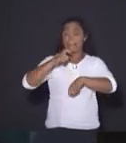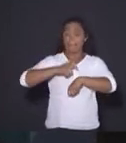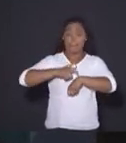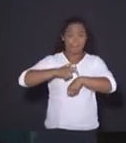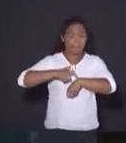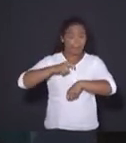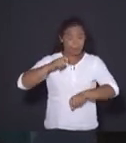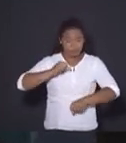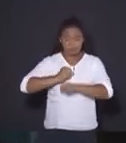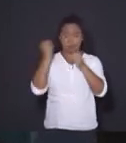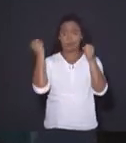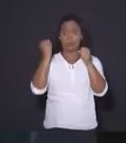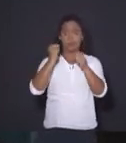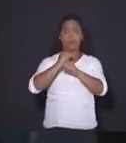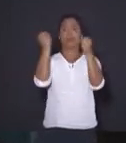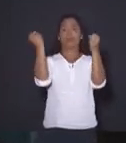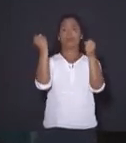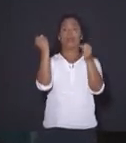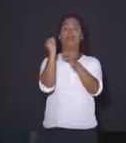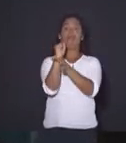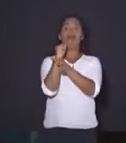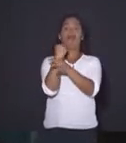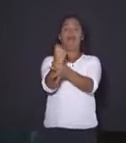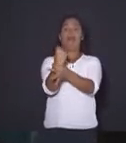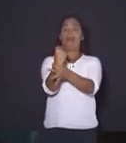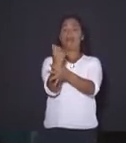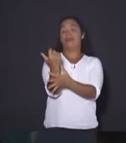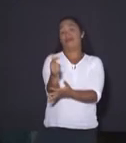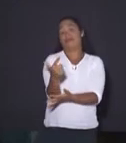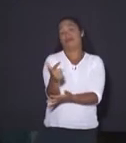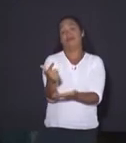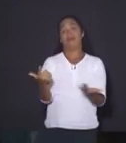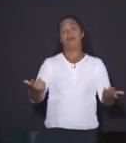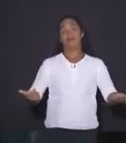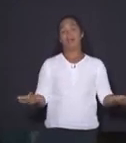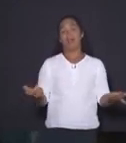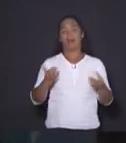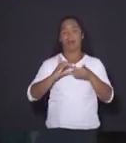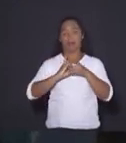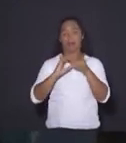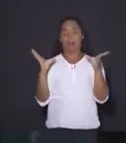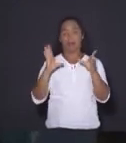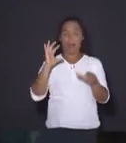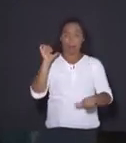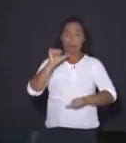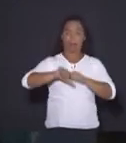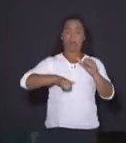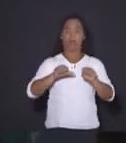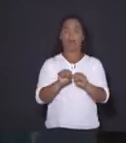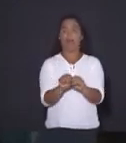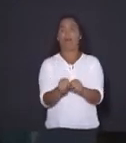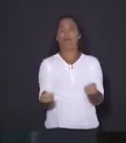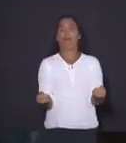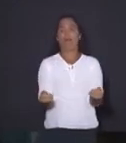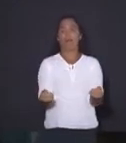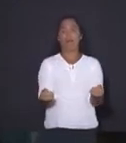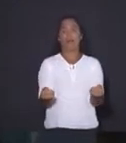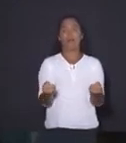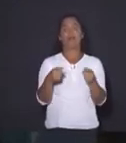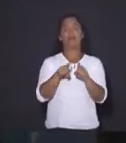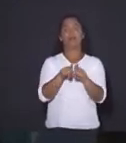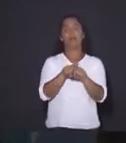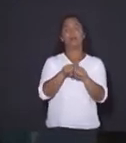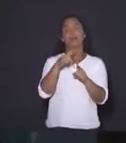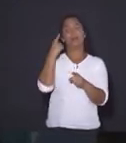novo demora porque a gente não tem garantia nenhuma que não existirá outra ruptura democrática e se a gente pensar em outras formas também